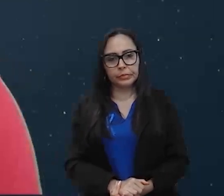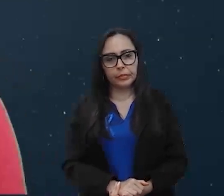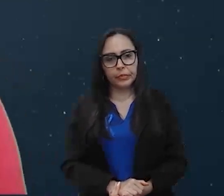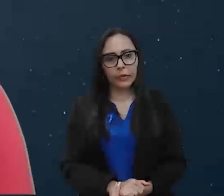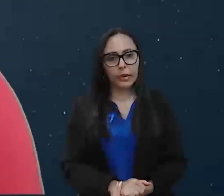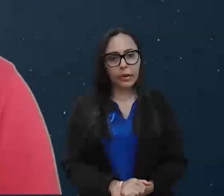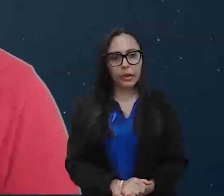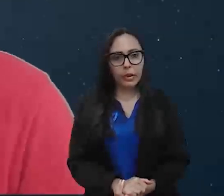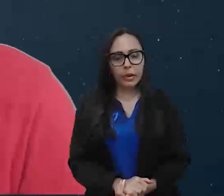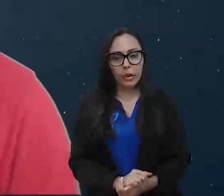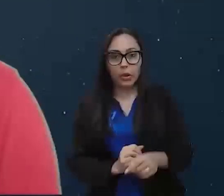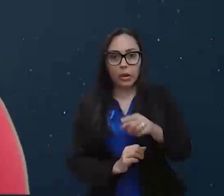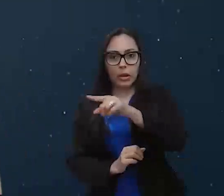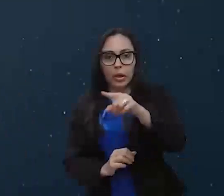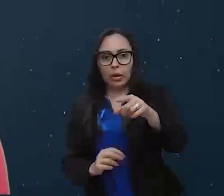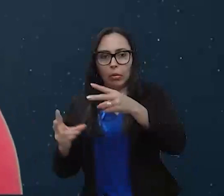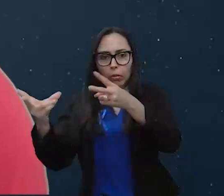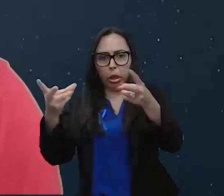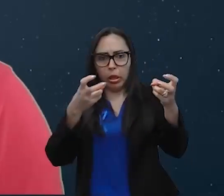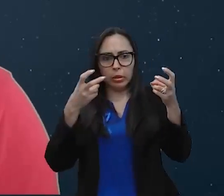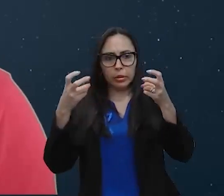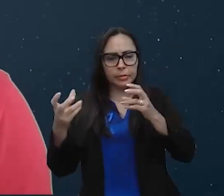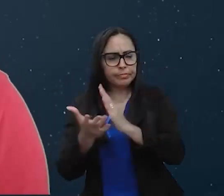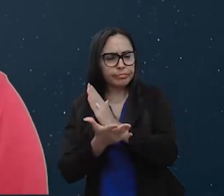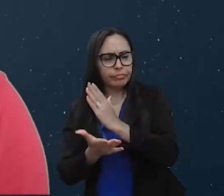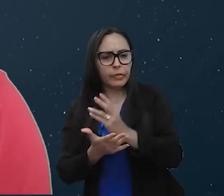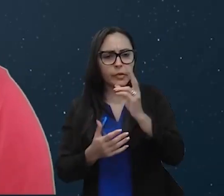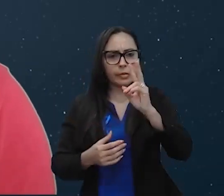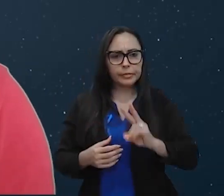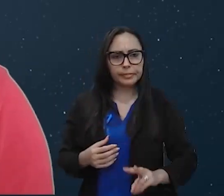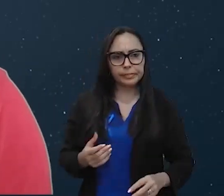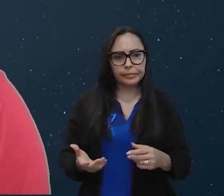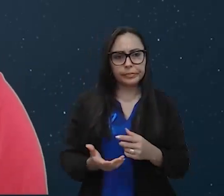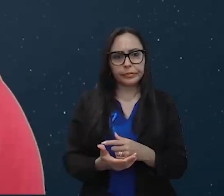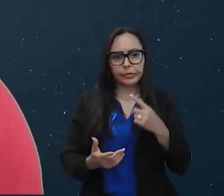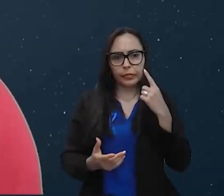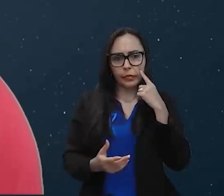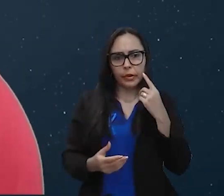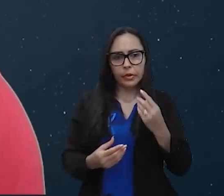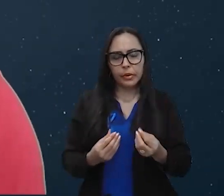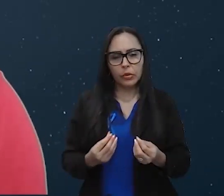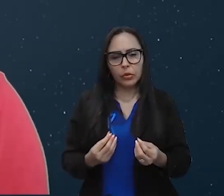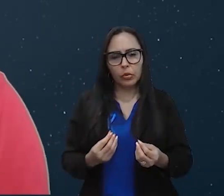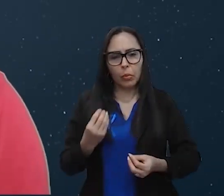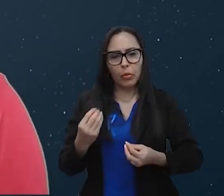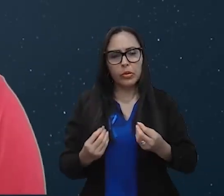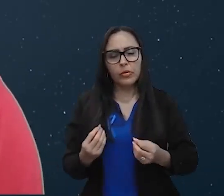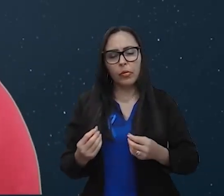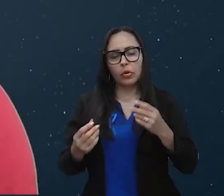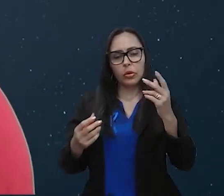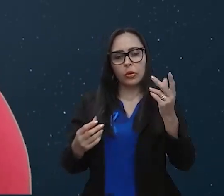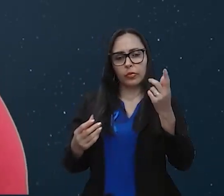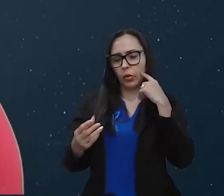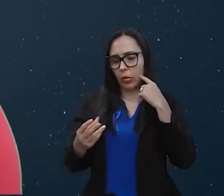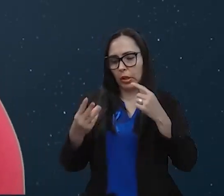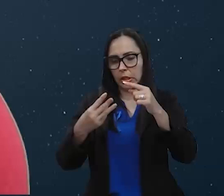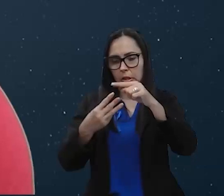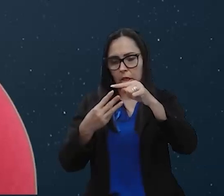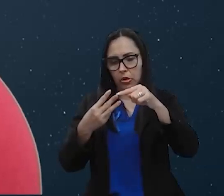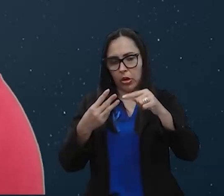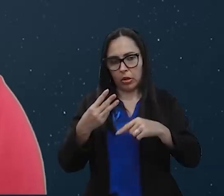Robertão. Você percebe que muitas vezes você entende um triângulo como se fosse uma figura que tem 3 lados.